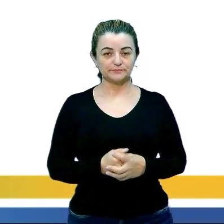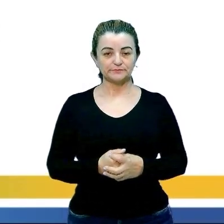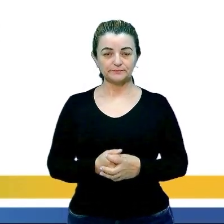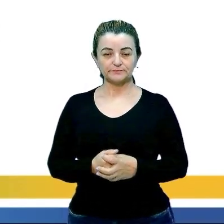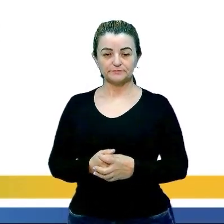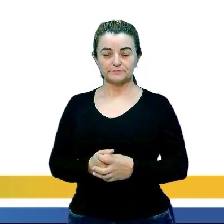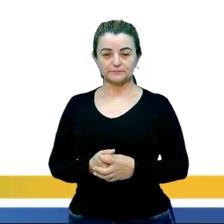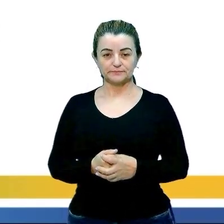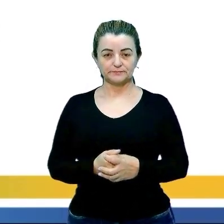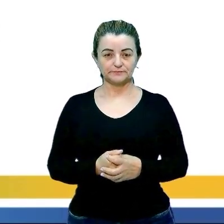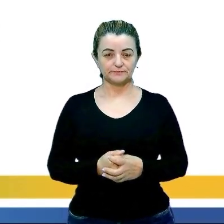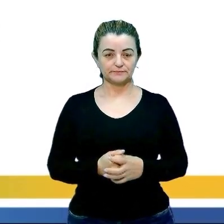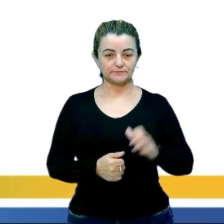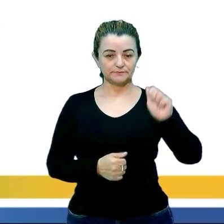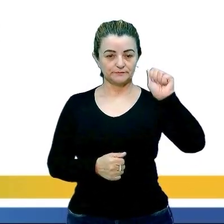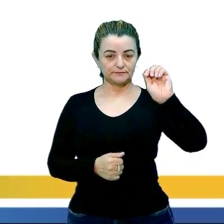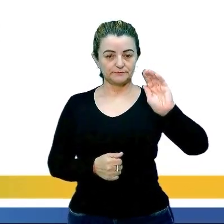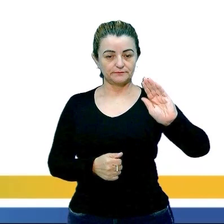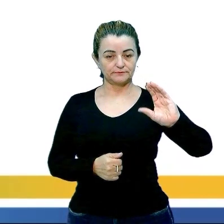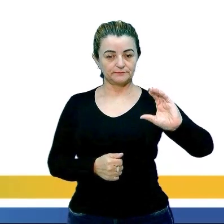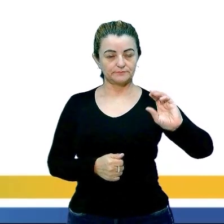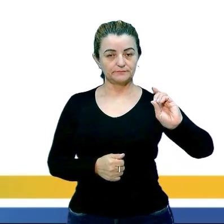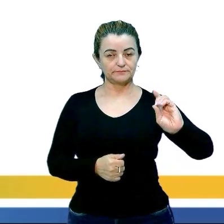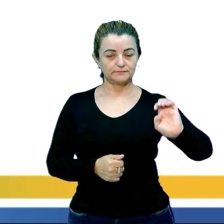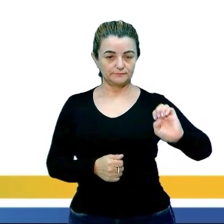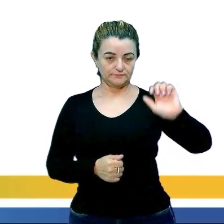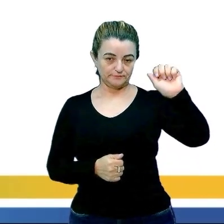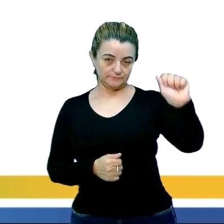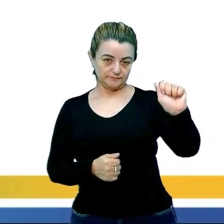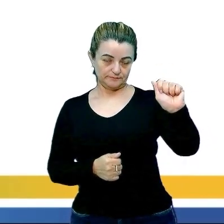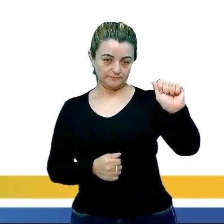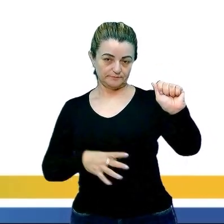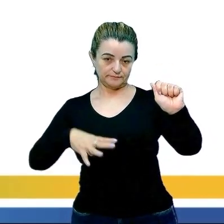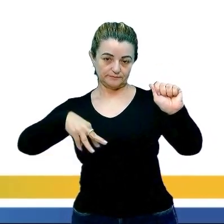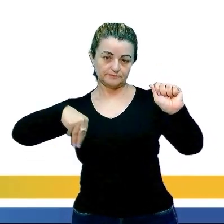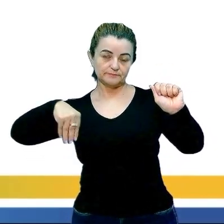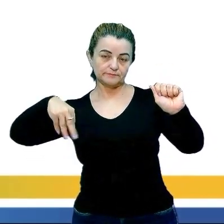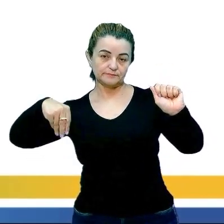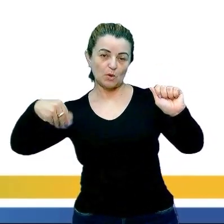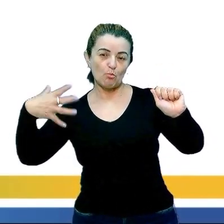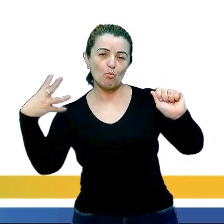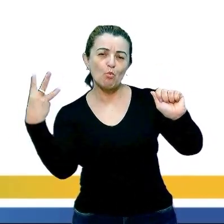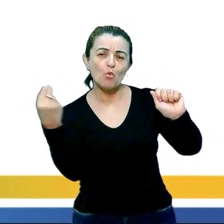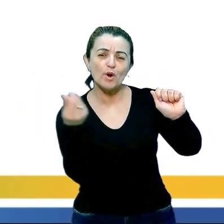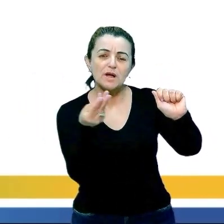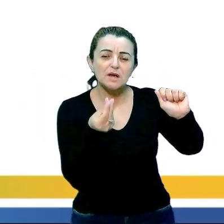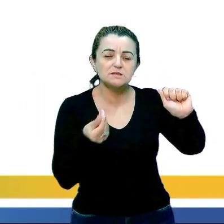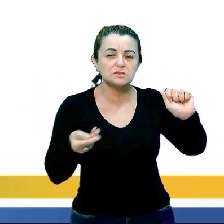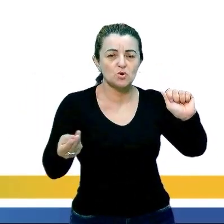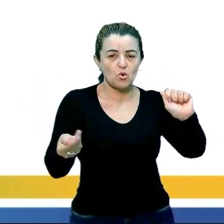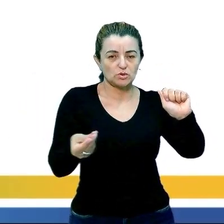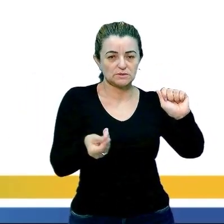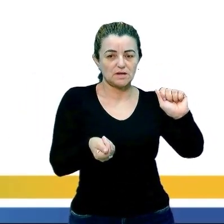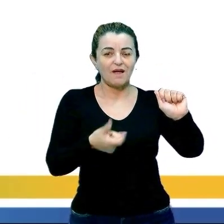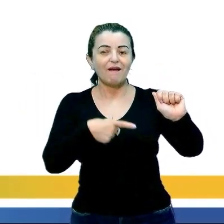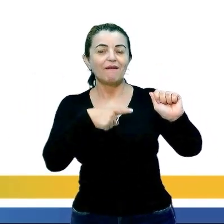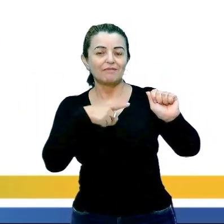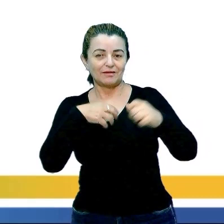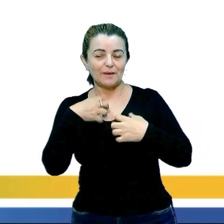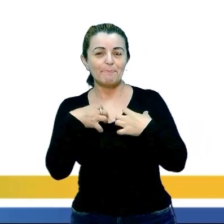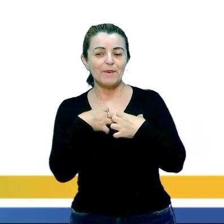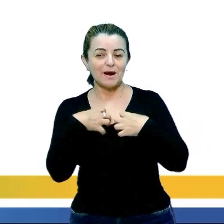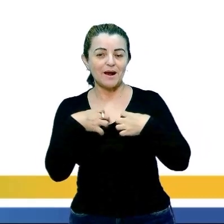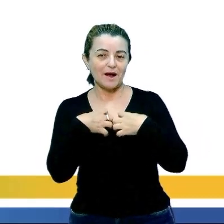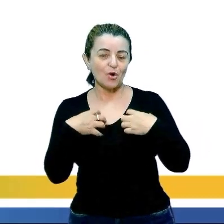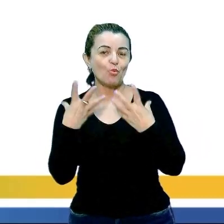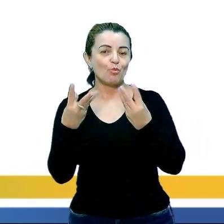Então, vamos às alternativas. Letra A. A terra é muito graciosa, tem macaco